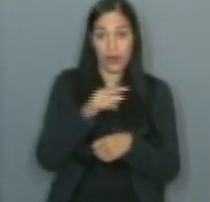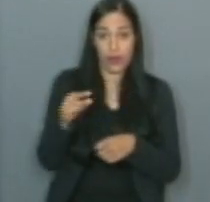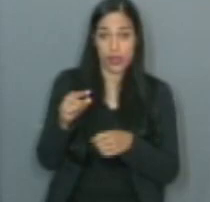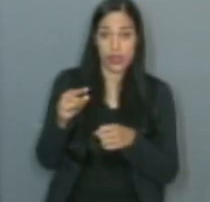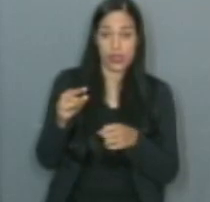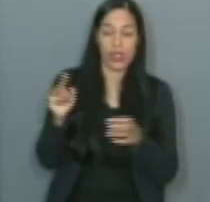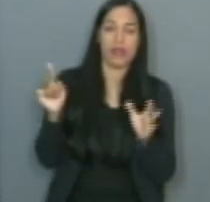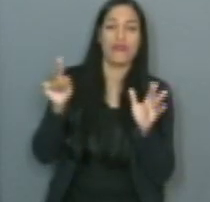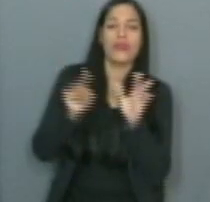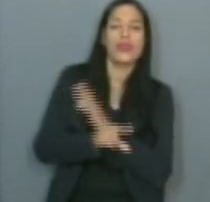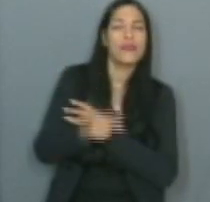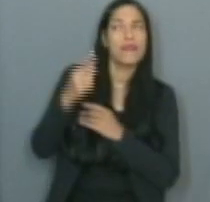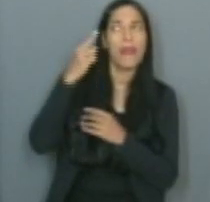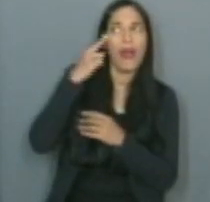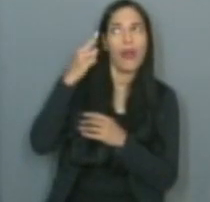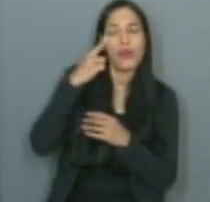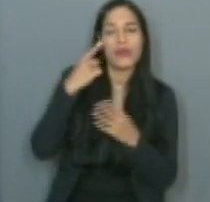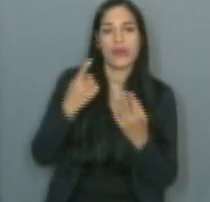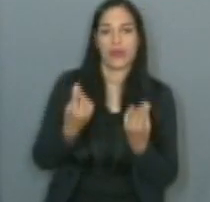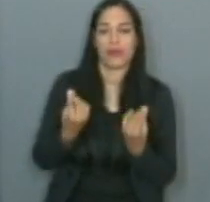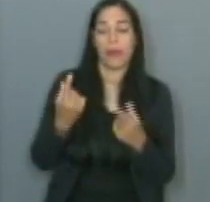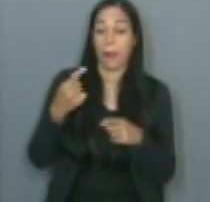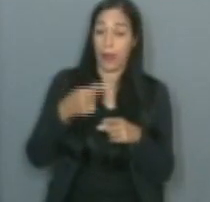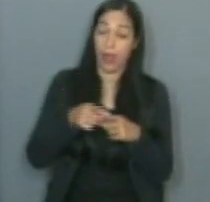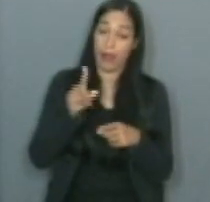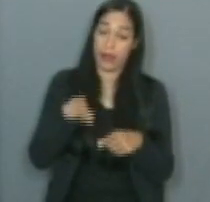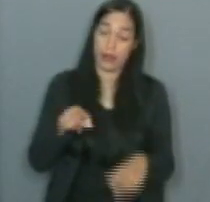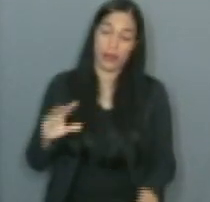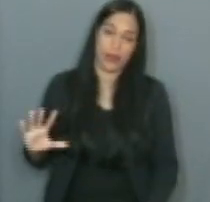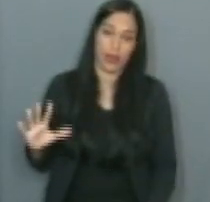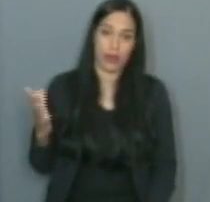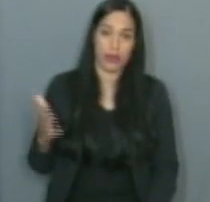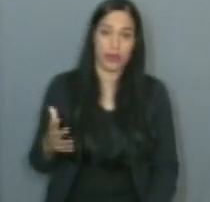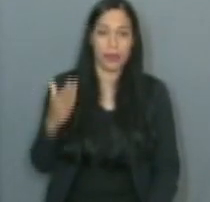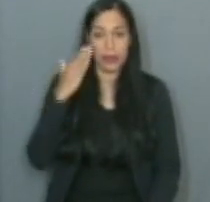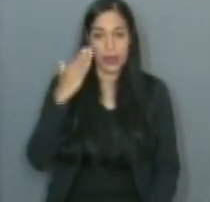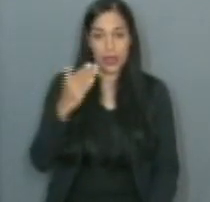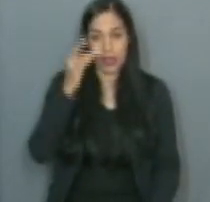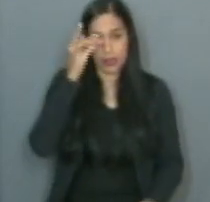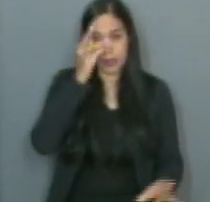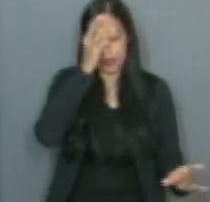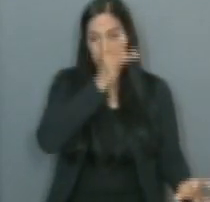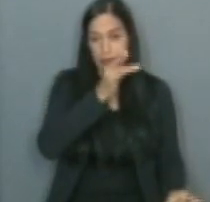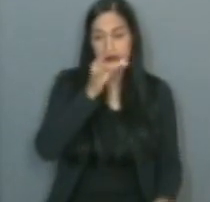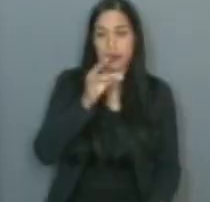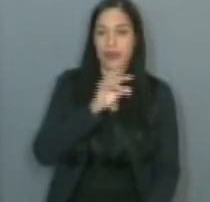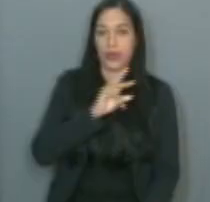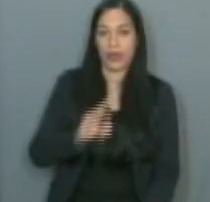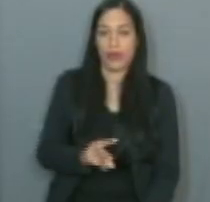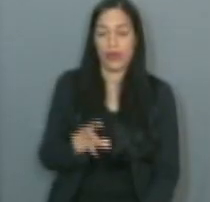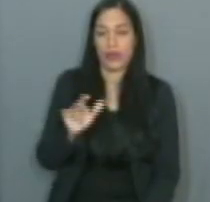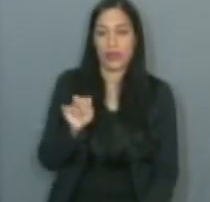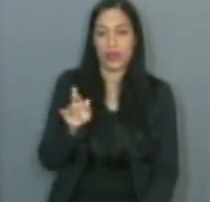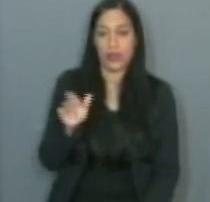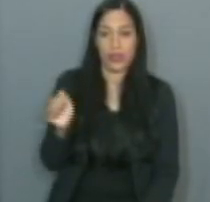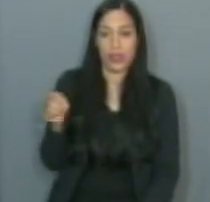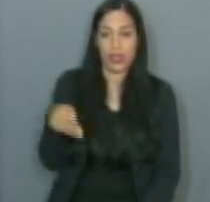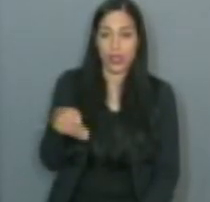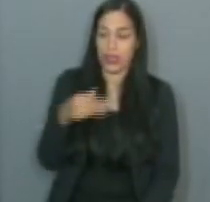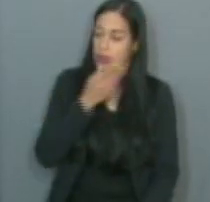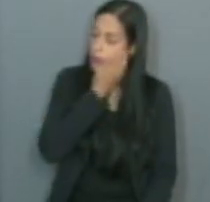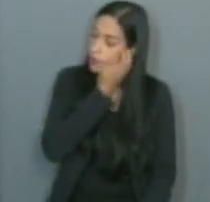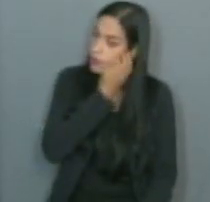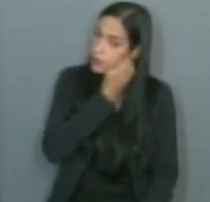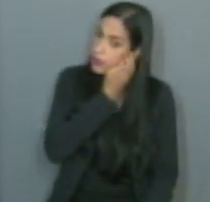se pergunte. Porque basicamente é isso que está acontecendo. Obrigado pela parte, vereador Felipe. Muito obrigado, vereador